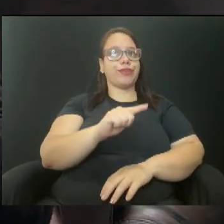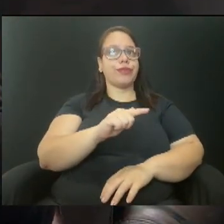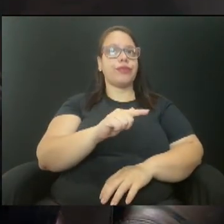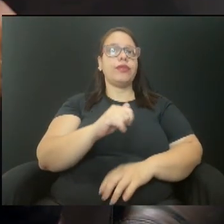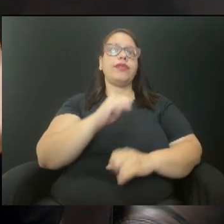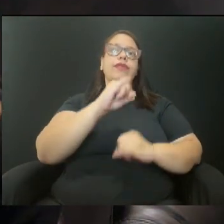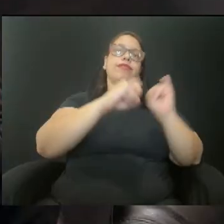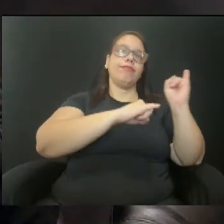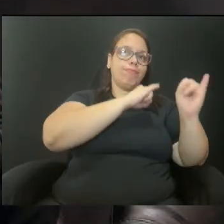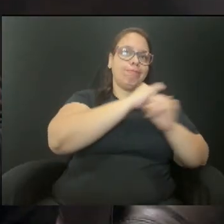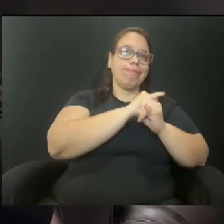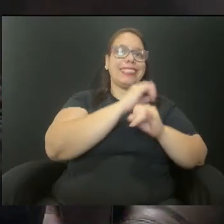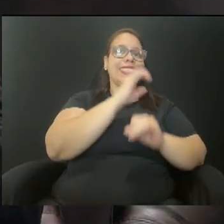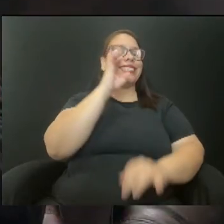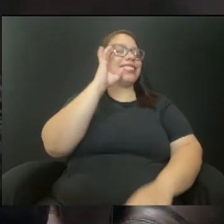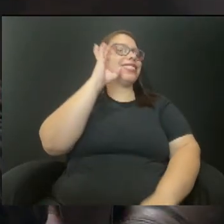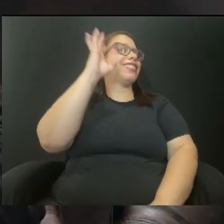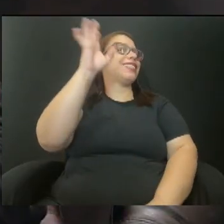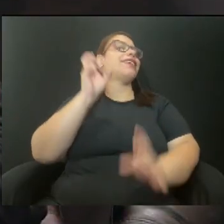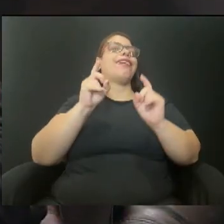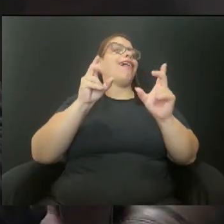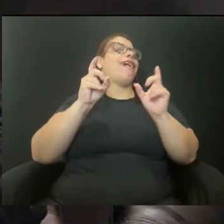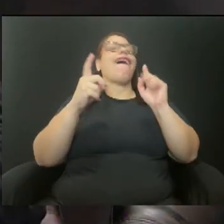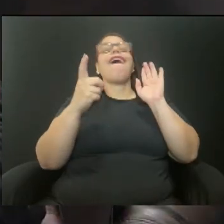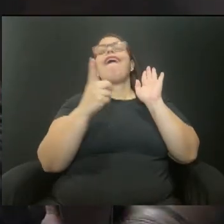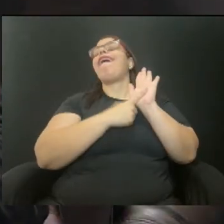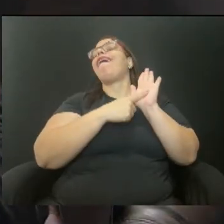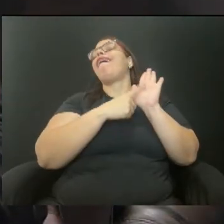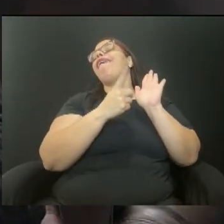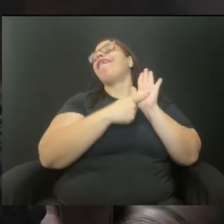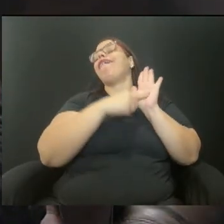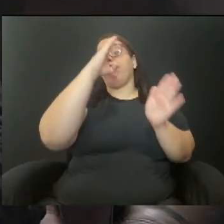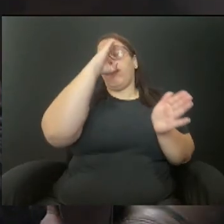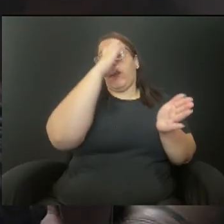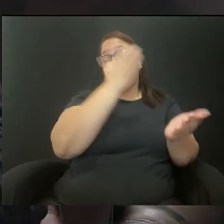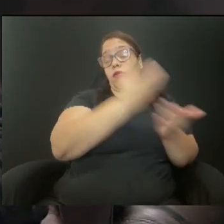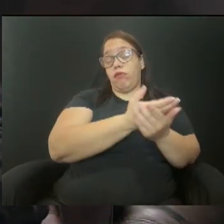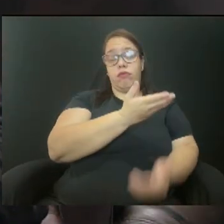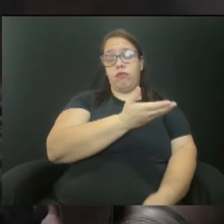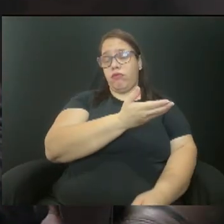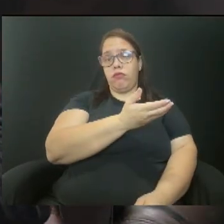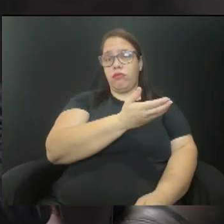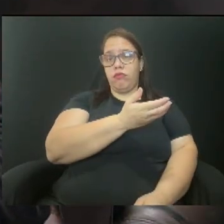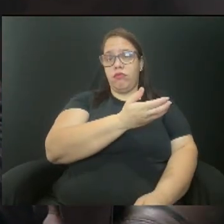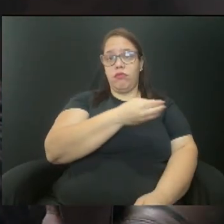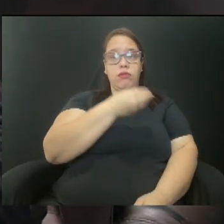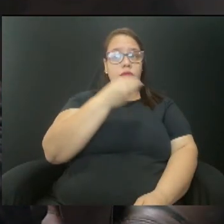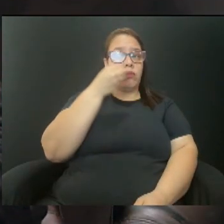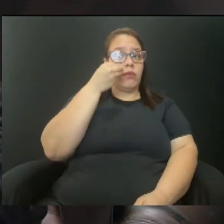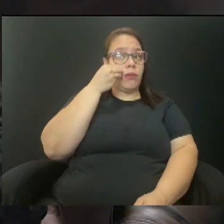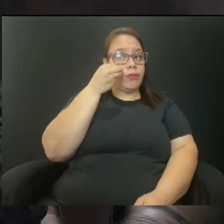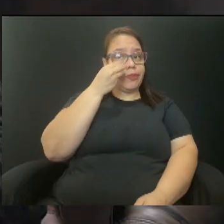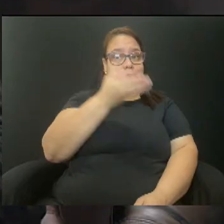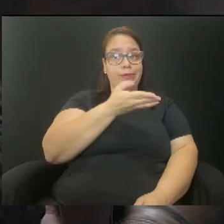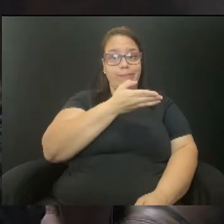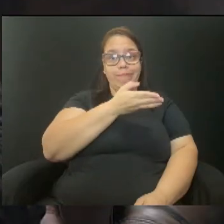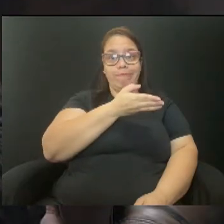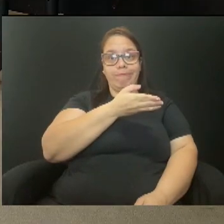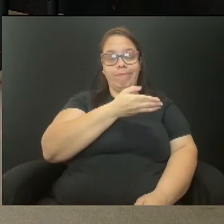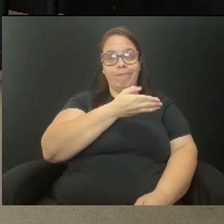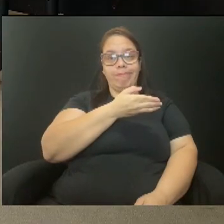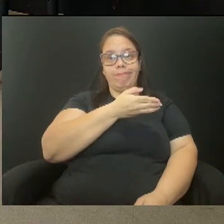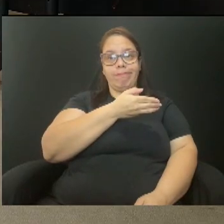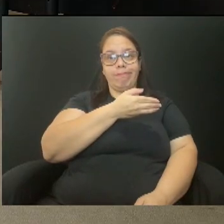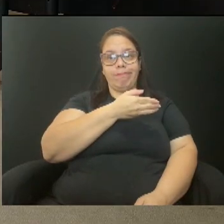ilusão, vendendo uma imagem que ele passa a acreditar. E aí ele vai tentar esse caminho, muitas vezes sem sucesso. Inclusive,